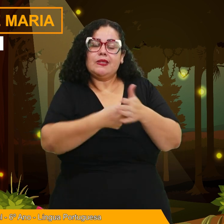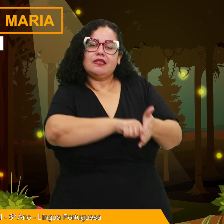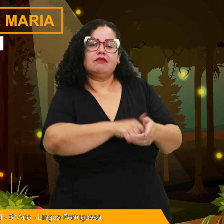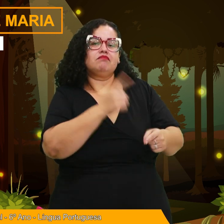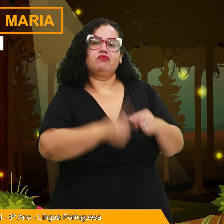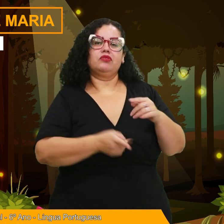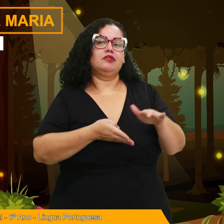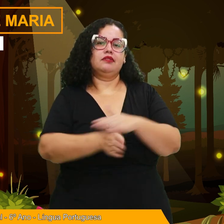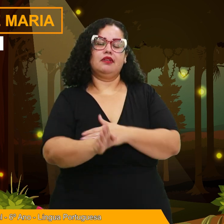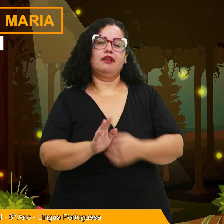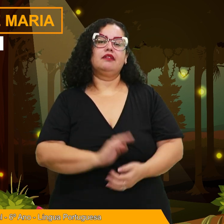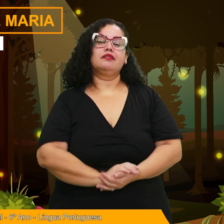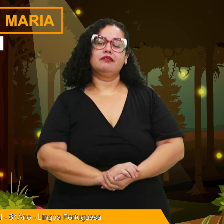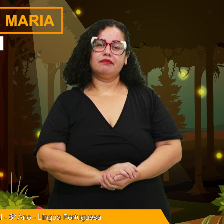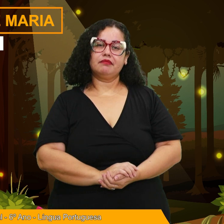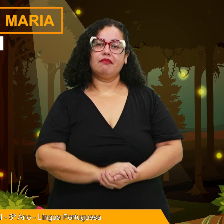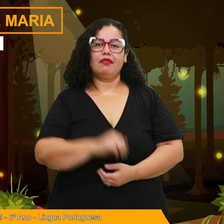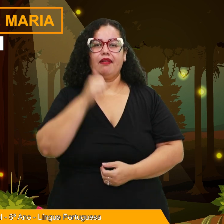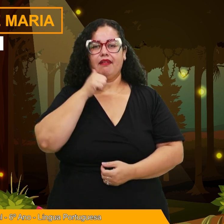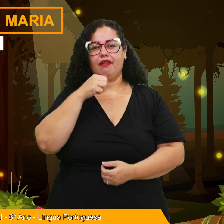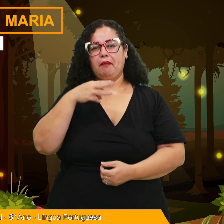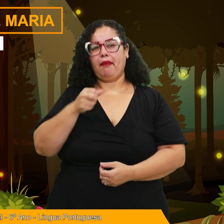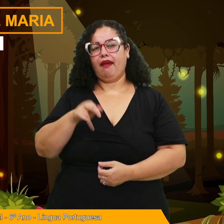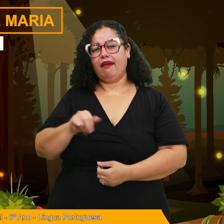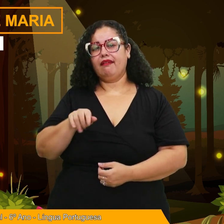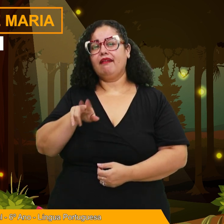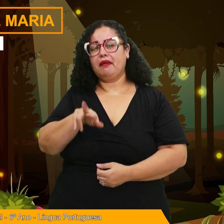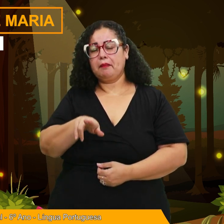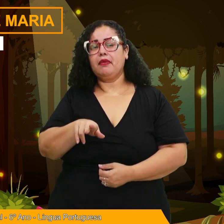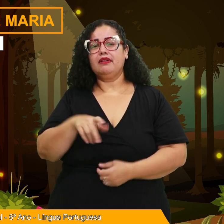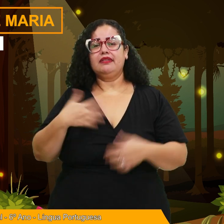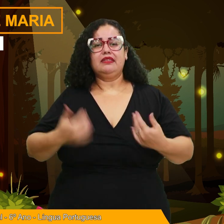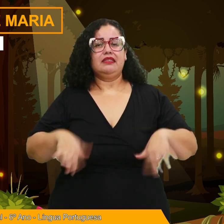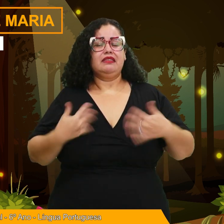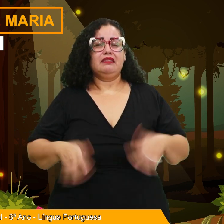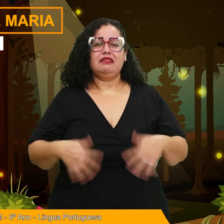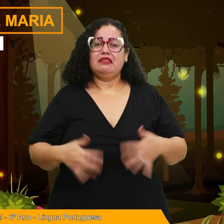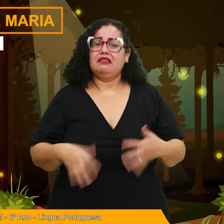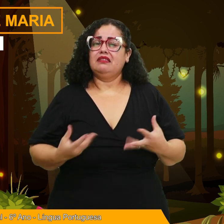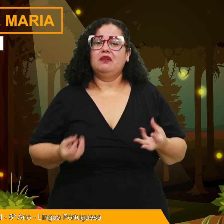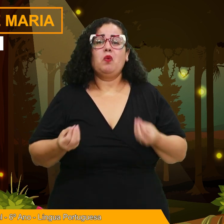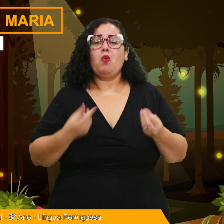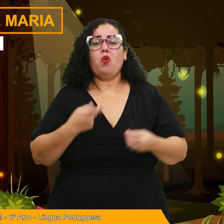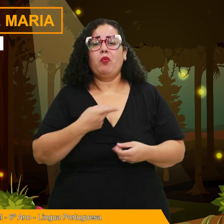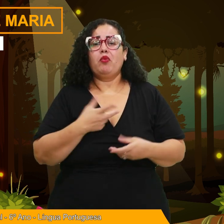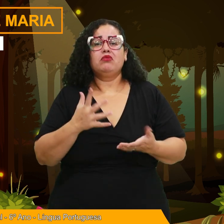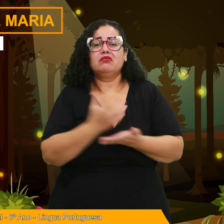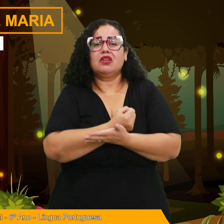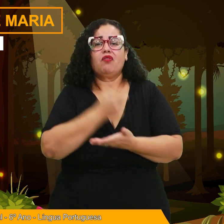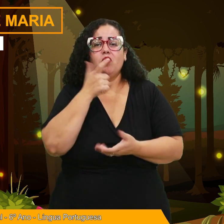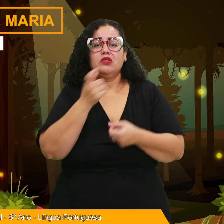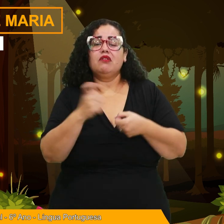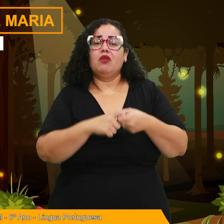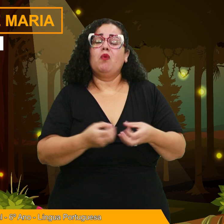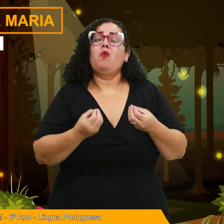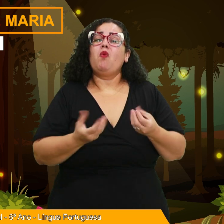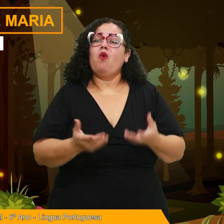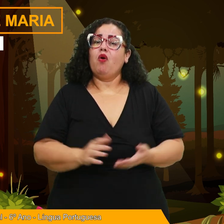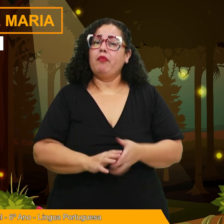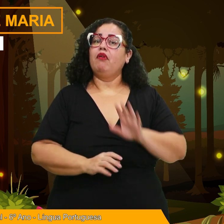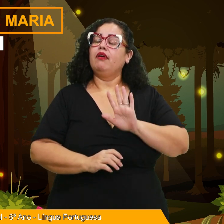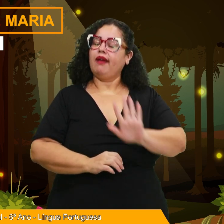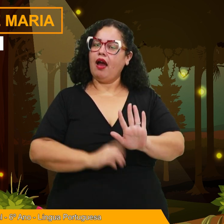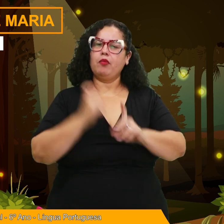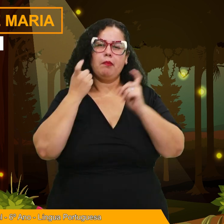porta. Mariazinha estava desesperada. Como poderemos nos salvar dessa vez?